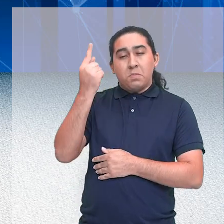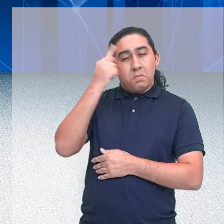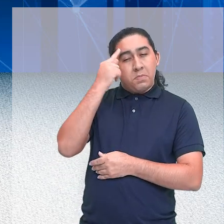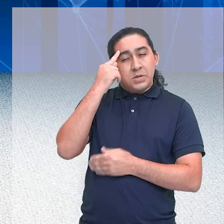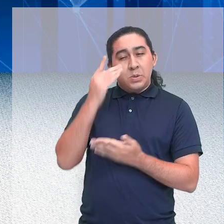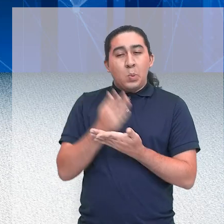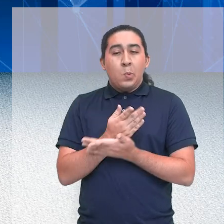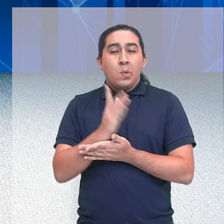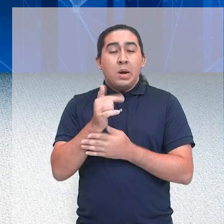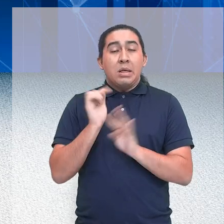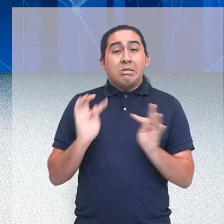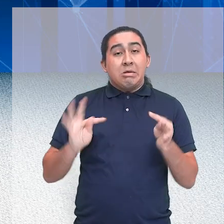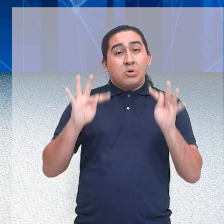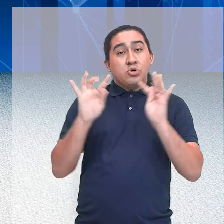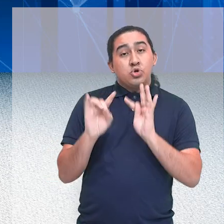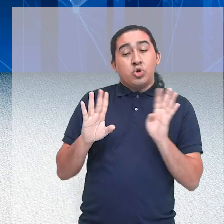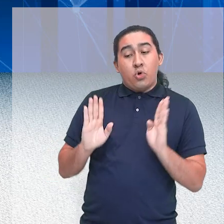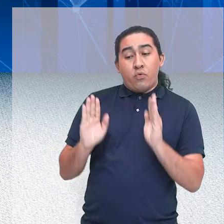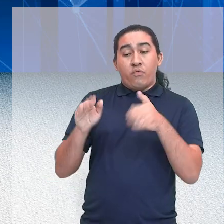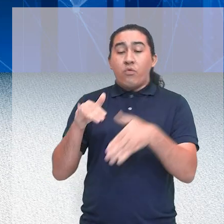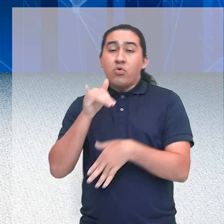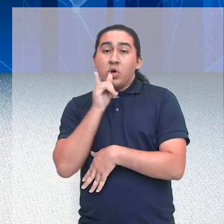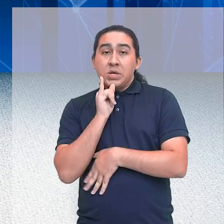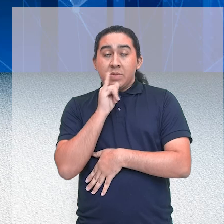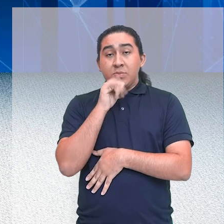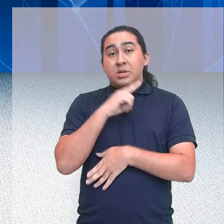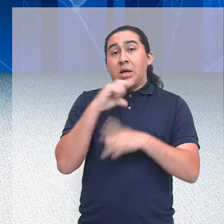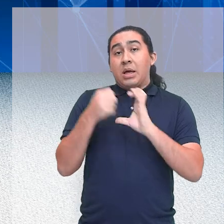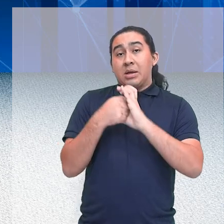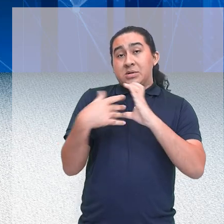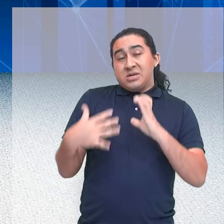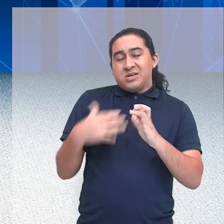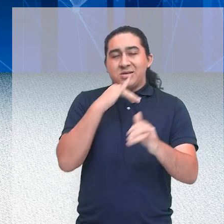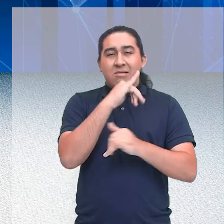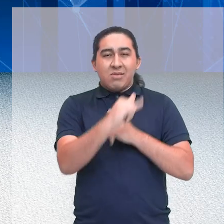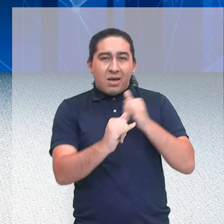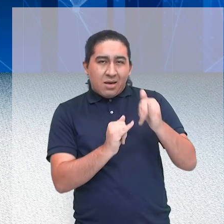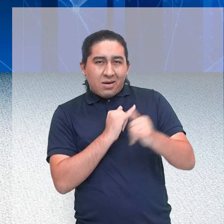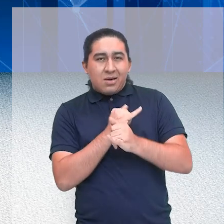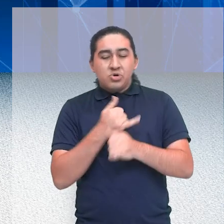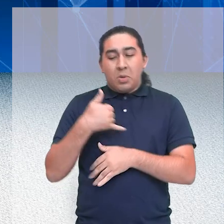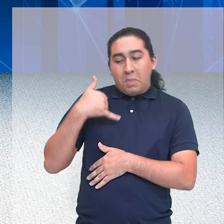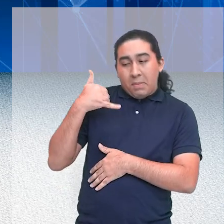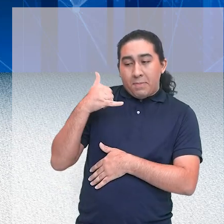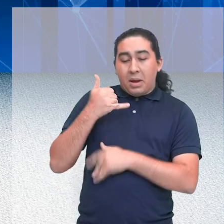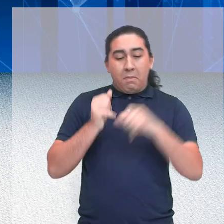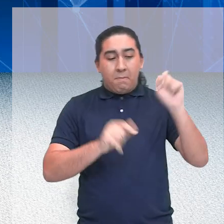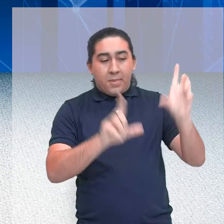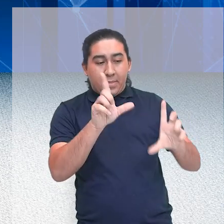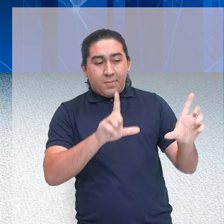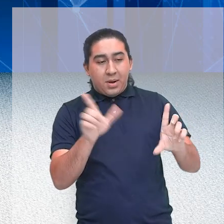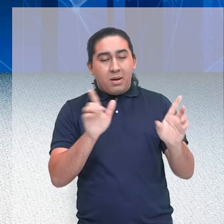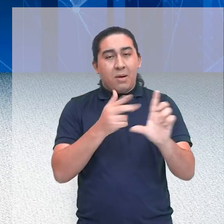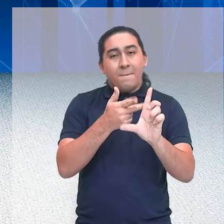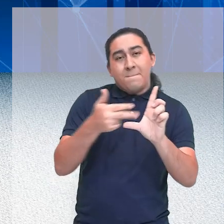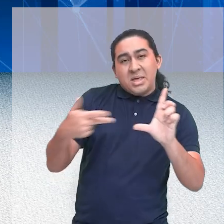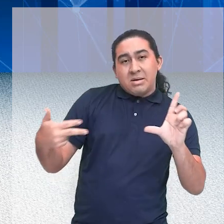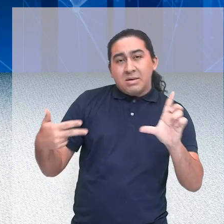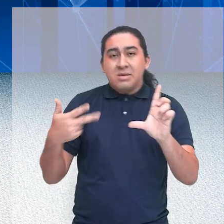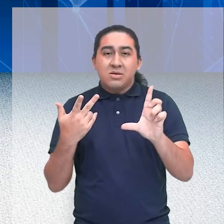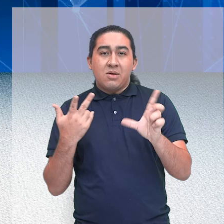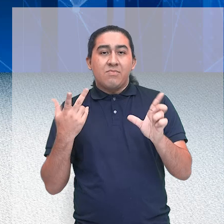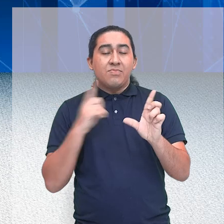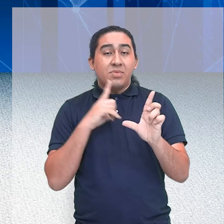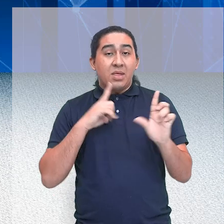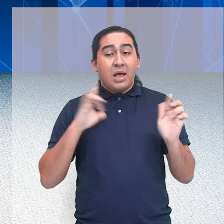está somente voltada a aspectos digitais, né? Aquilo que é digital, né? Ganha